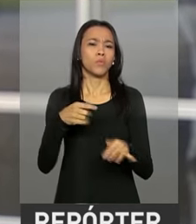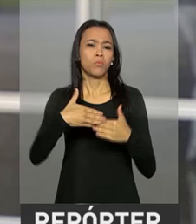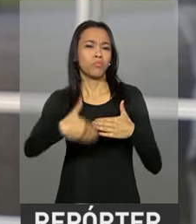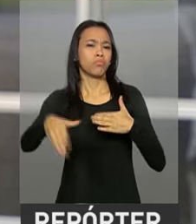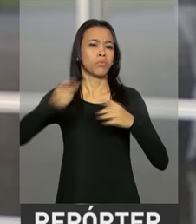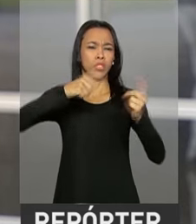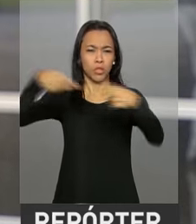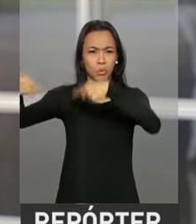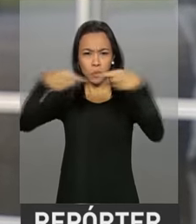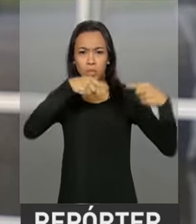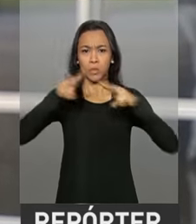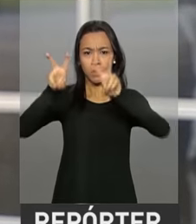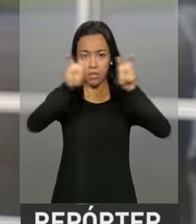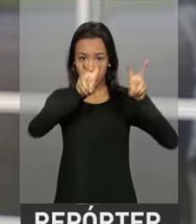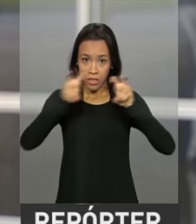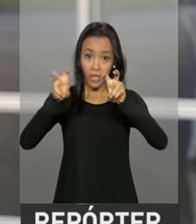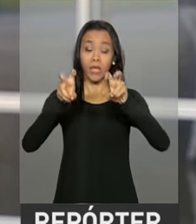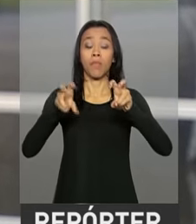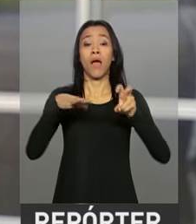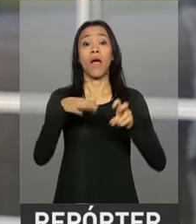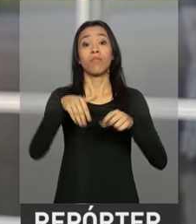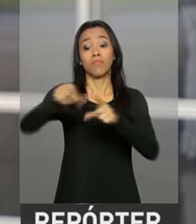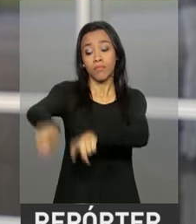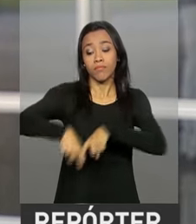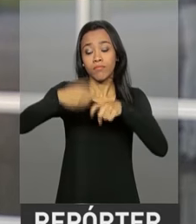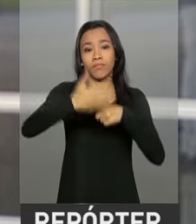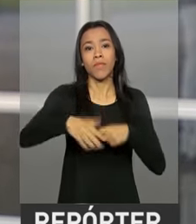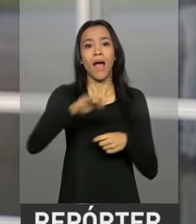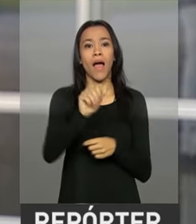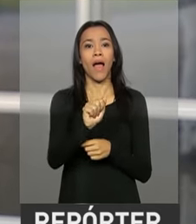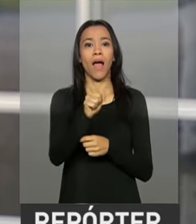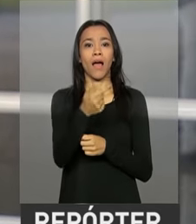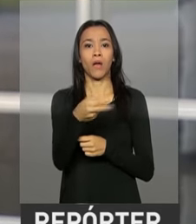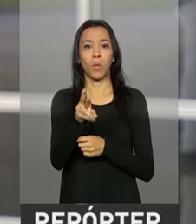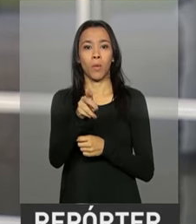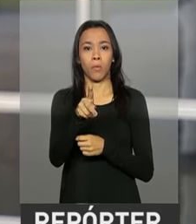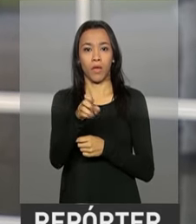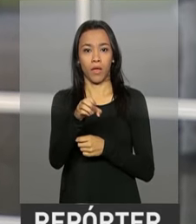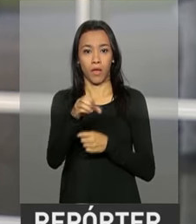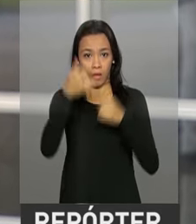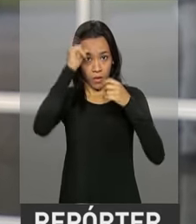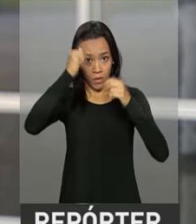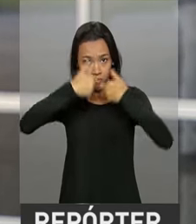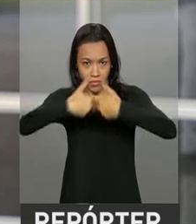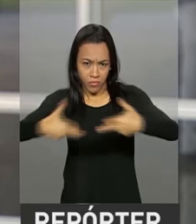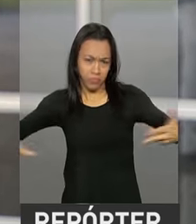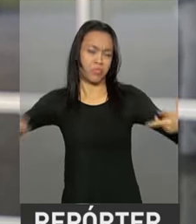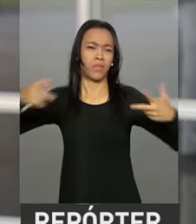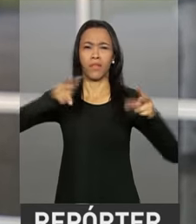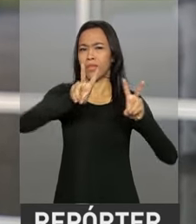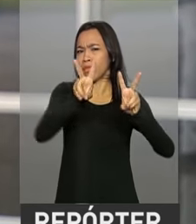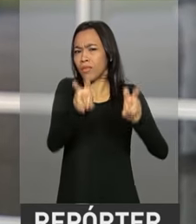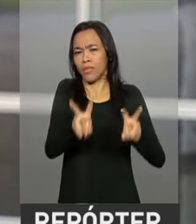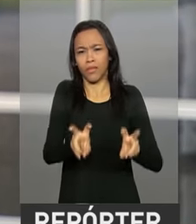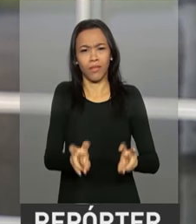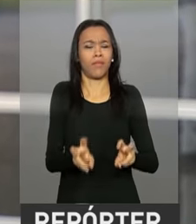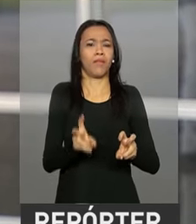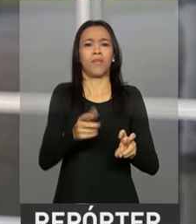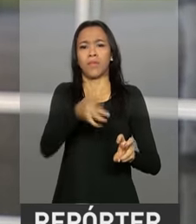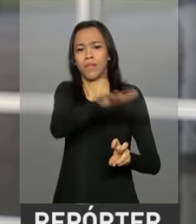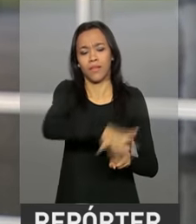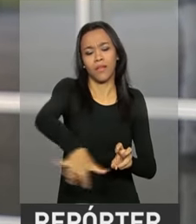tema agropecuária do amanhã, fazer mais com menos, e os participantes desse evento vão discutir temas relacionados